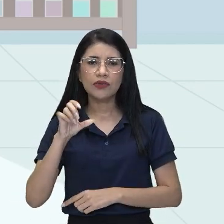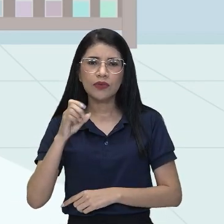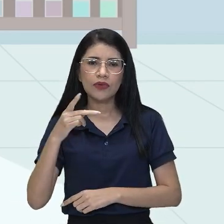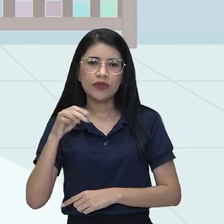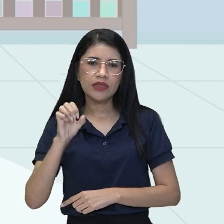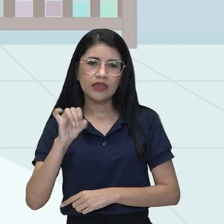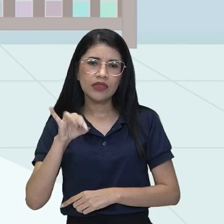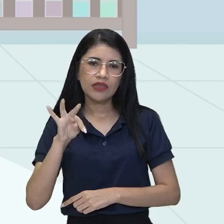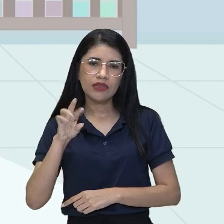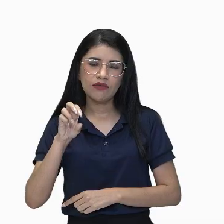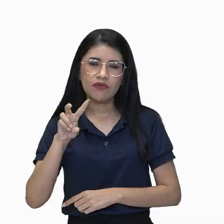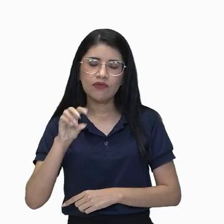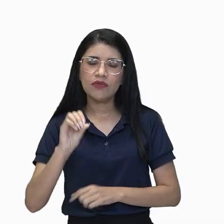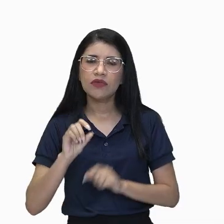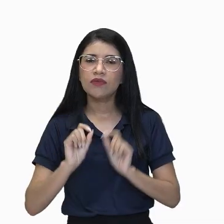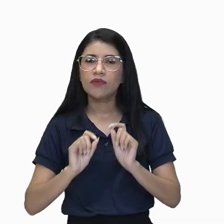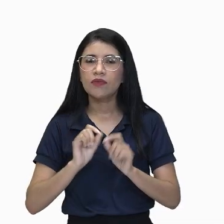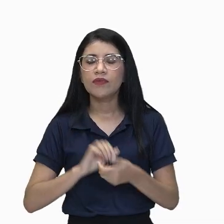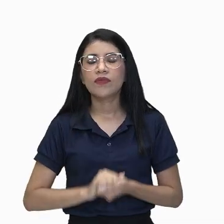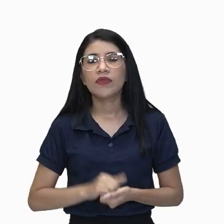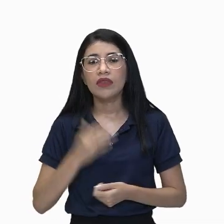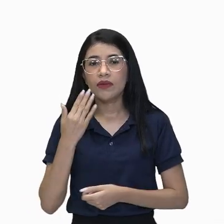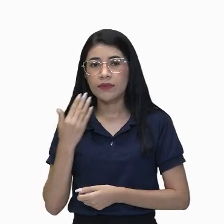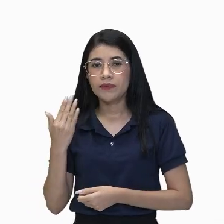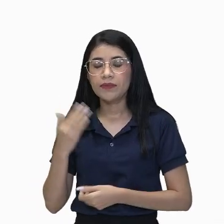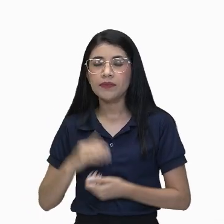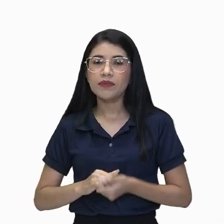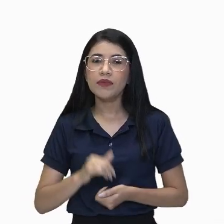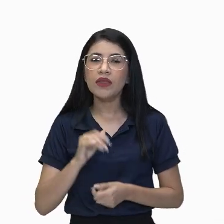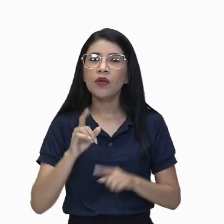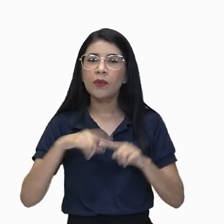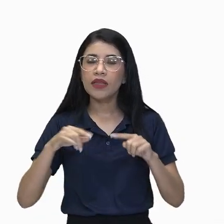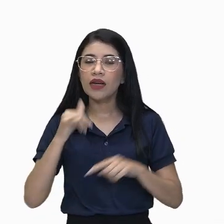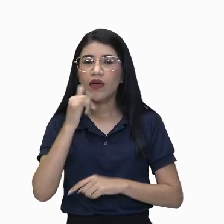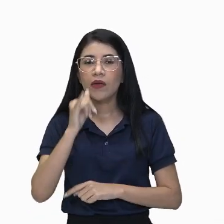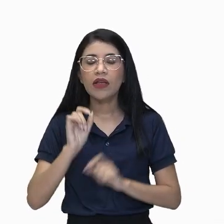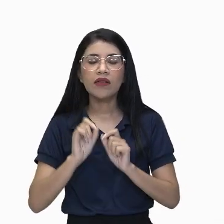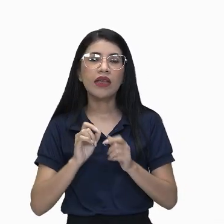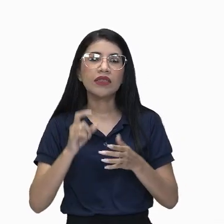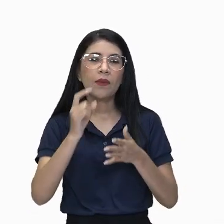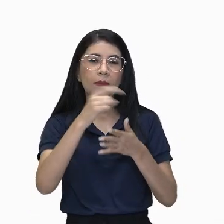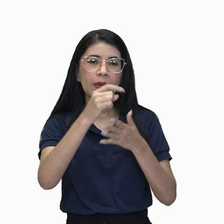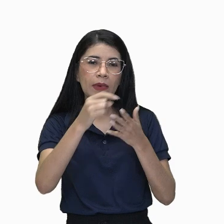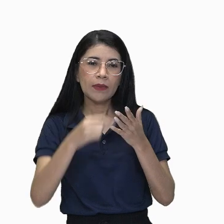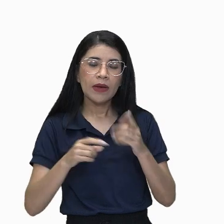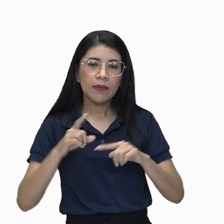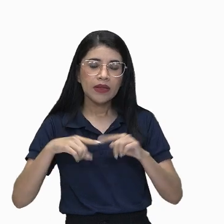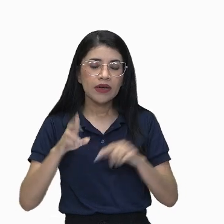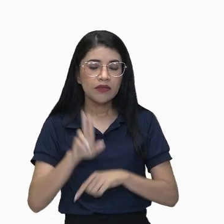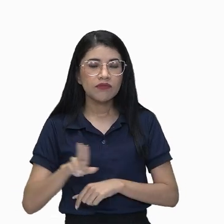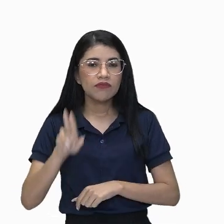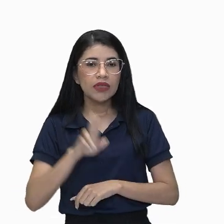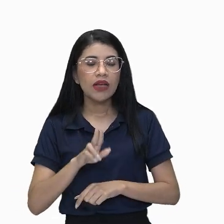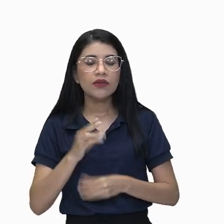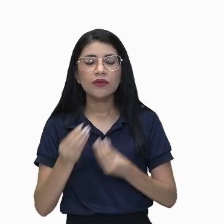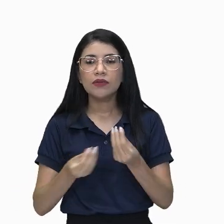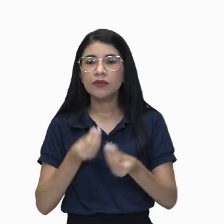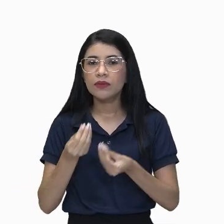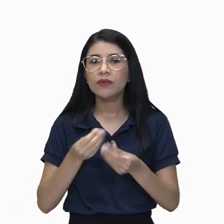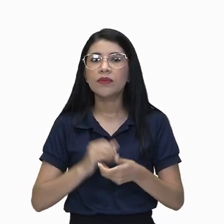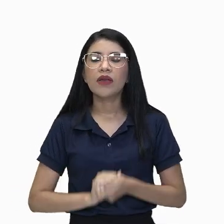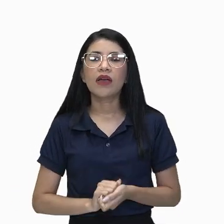os dispositivos elétricos são componentes que utilizamos